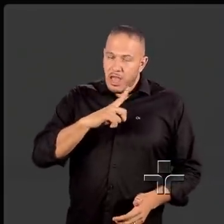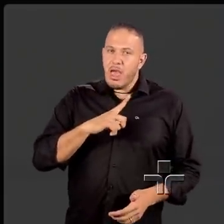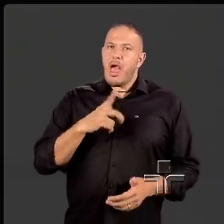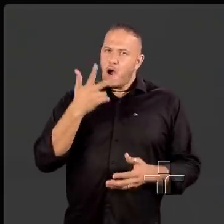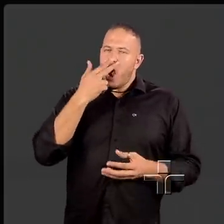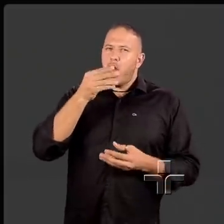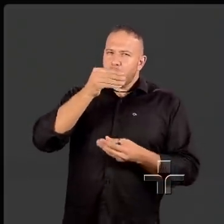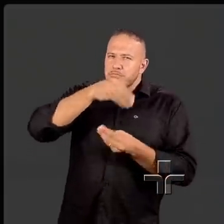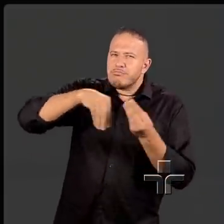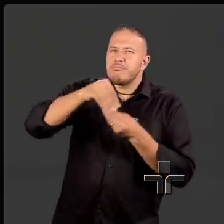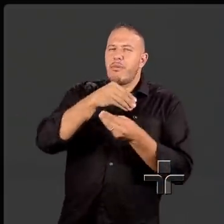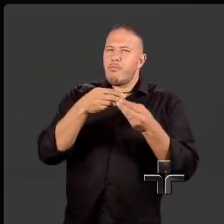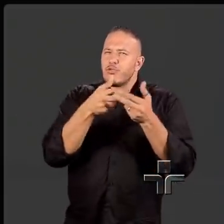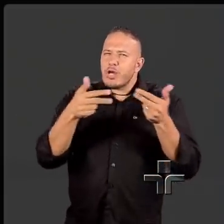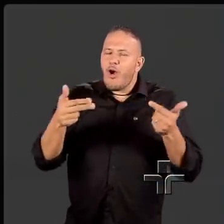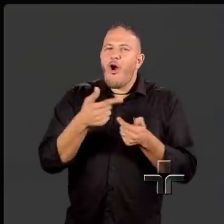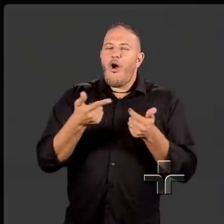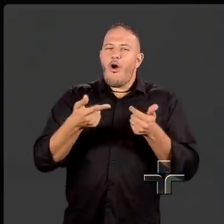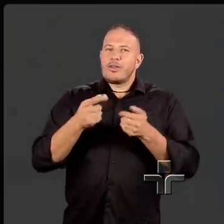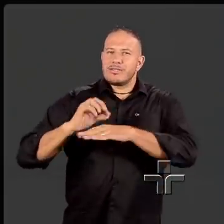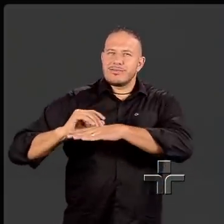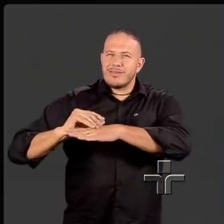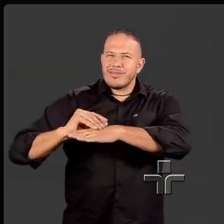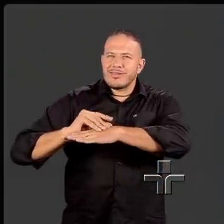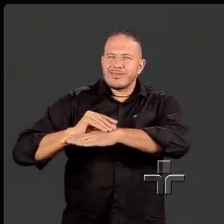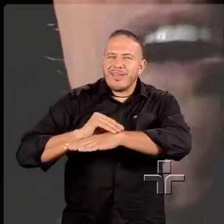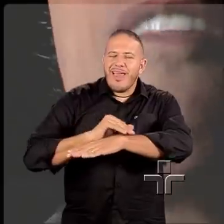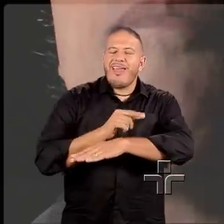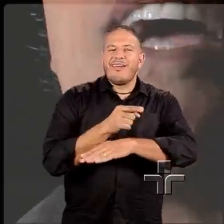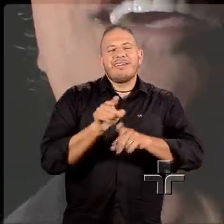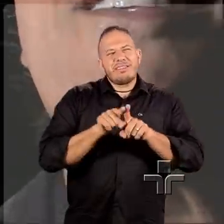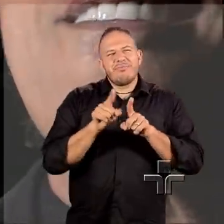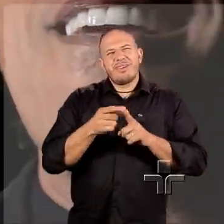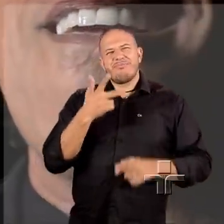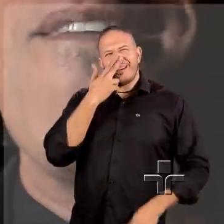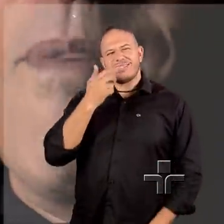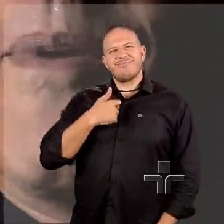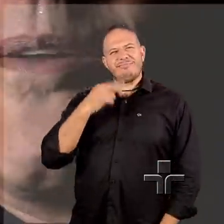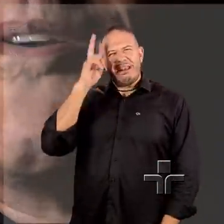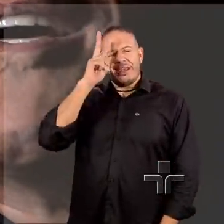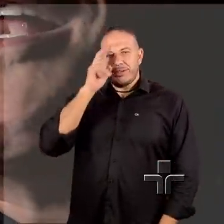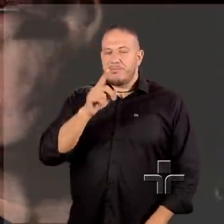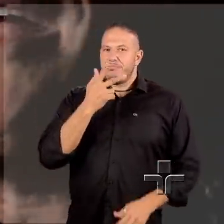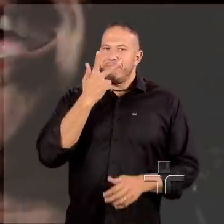inspirada em grande parte nas formigas, né? E me faz lembrar que a gente tem que,